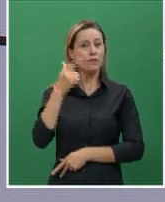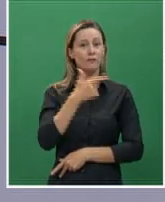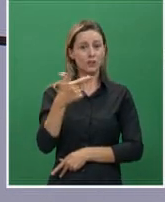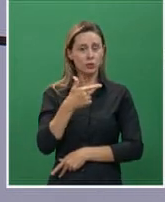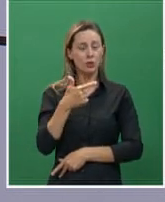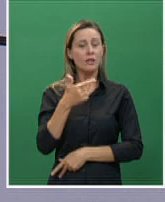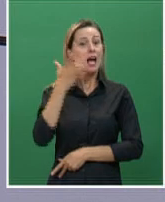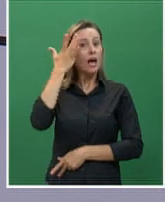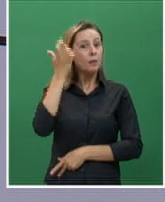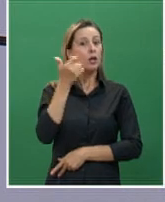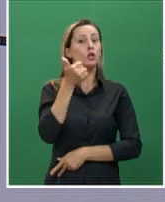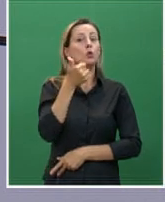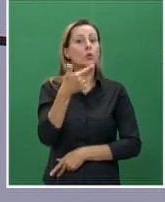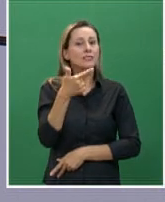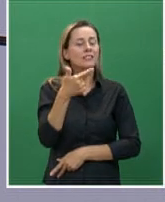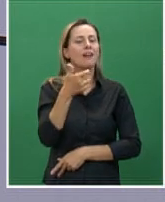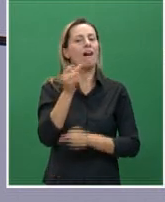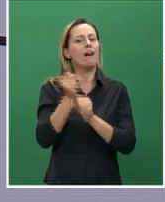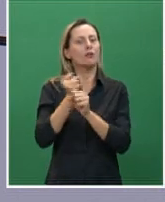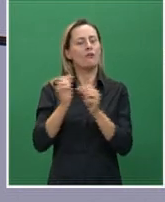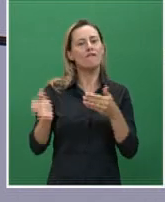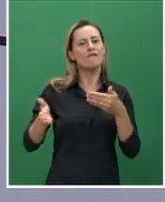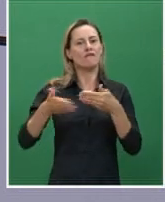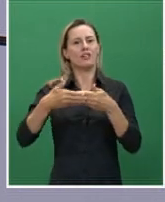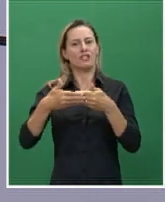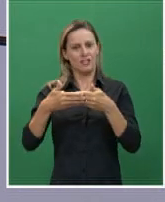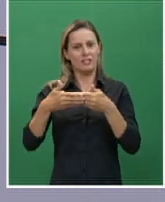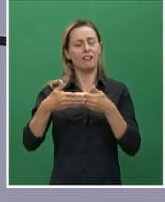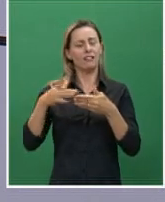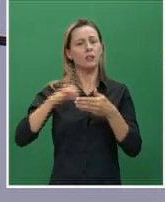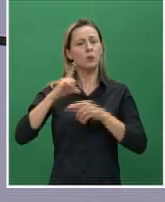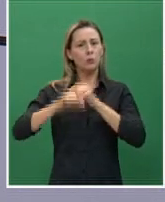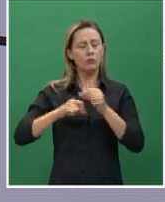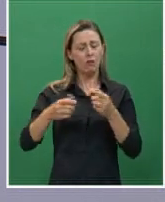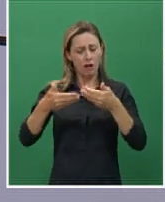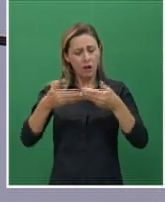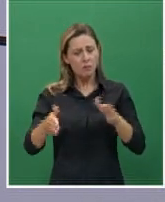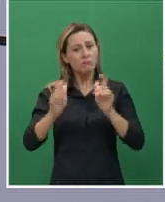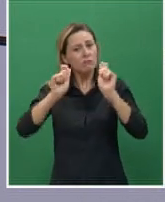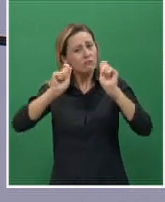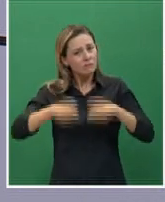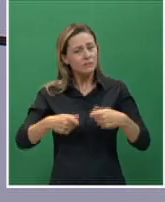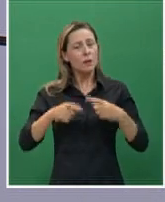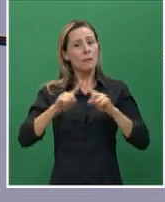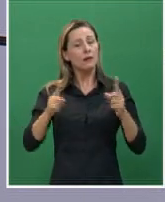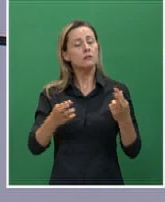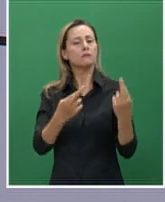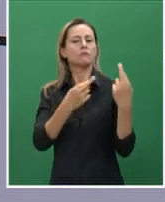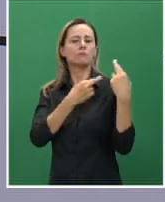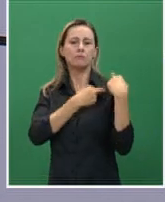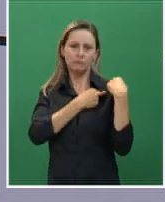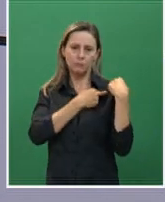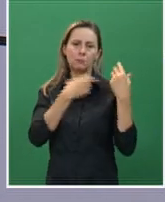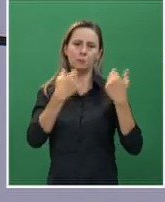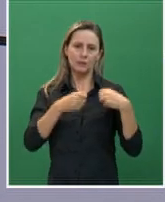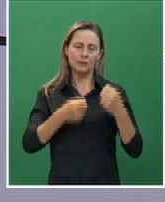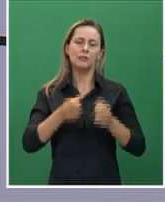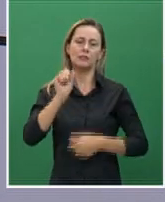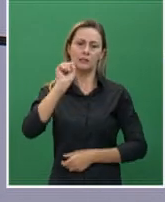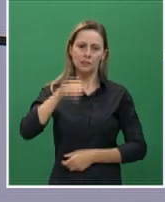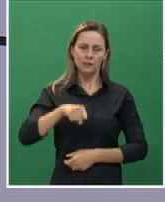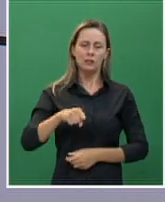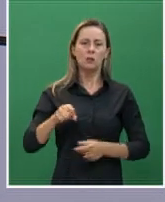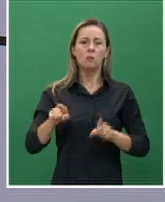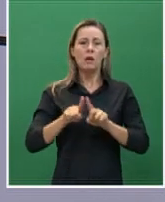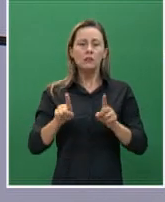amanhã saía 12 anos que ela está fechada ela tem toda a sua condição de ser aberta com respo a idade parecida